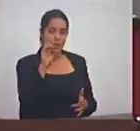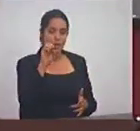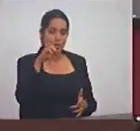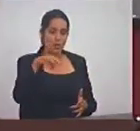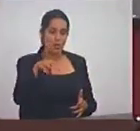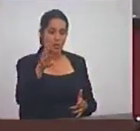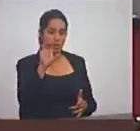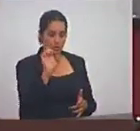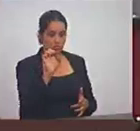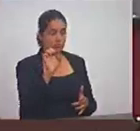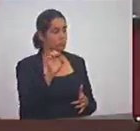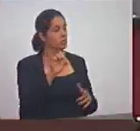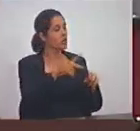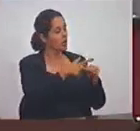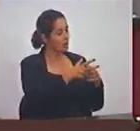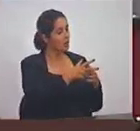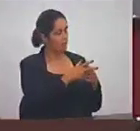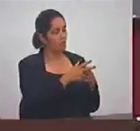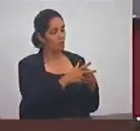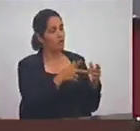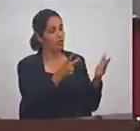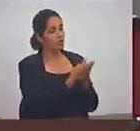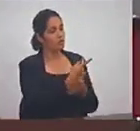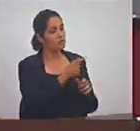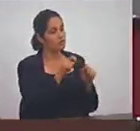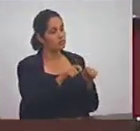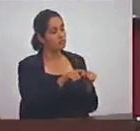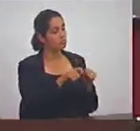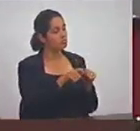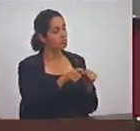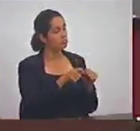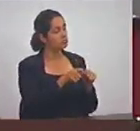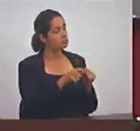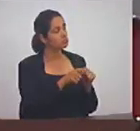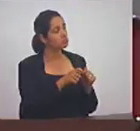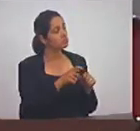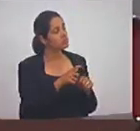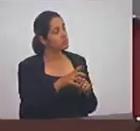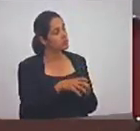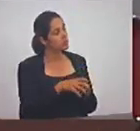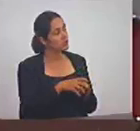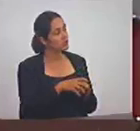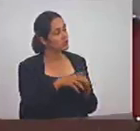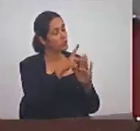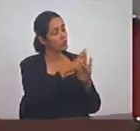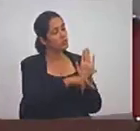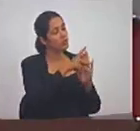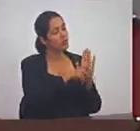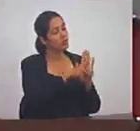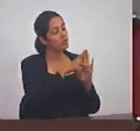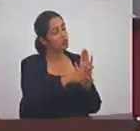mas na parte de baixo, onde acontece aquele projeto do escola